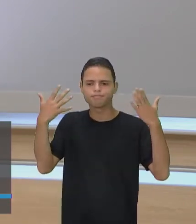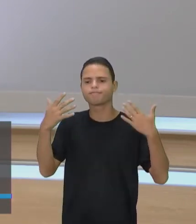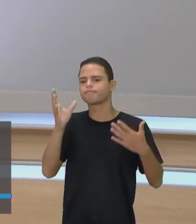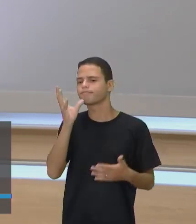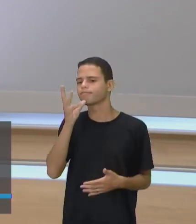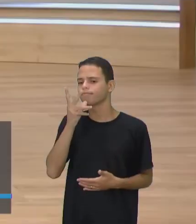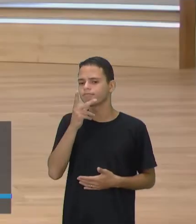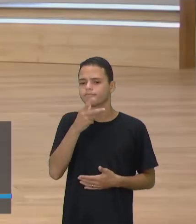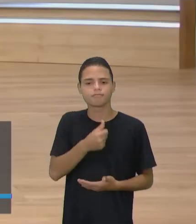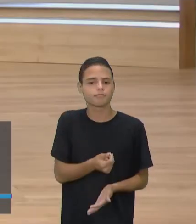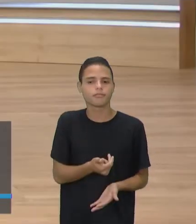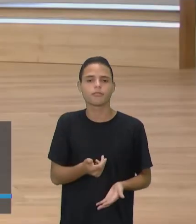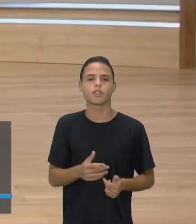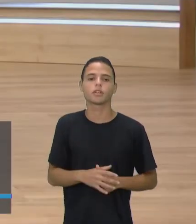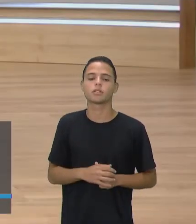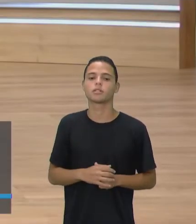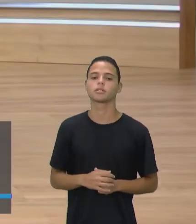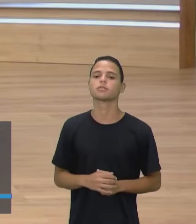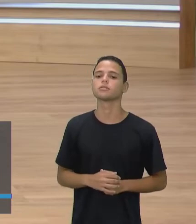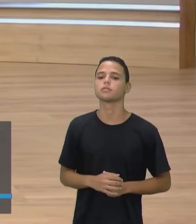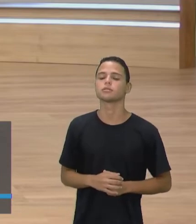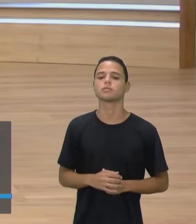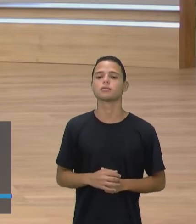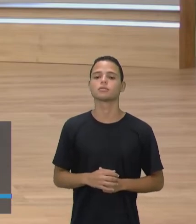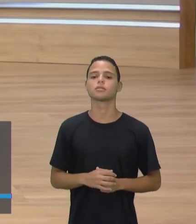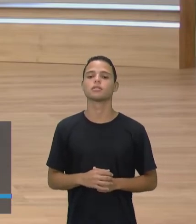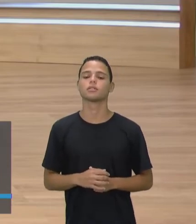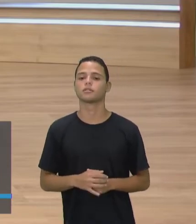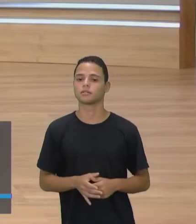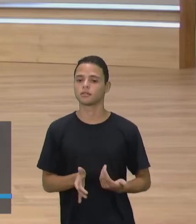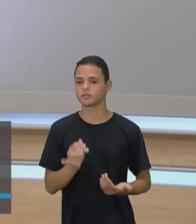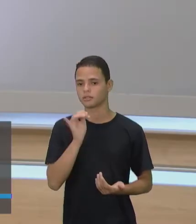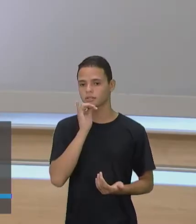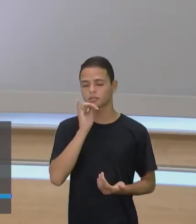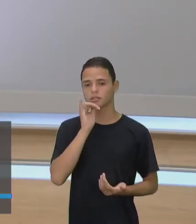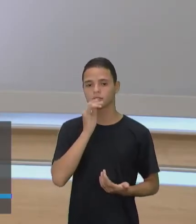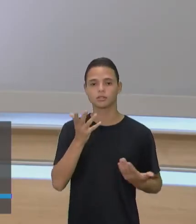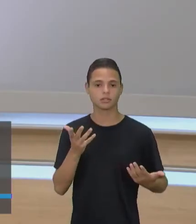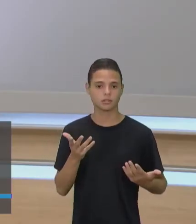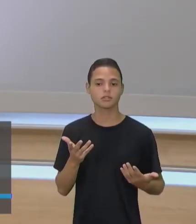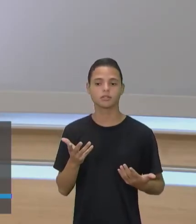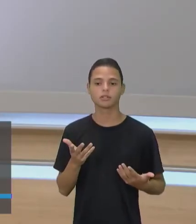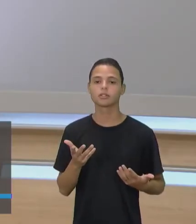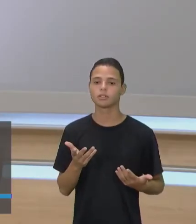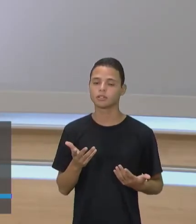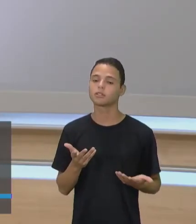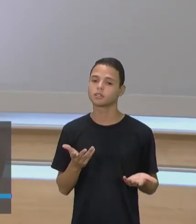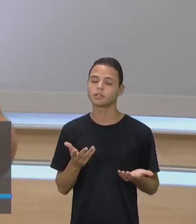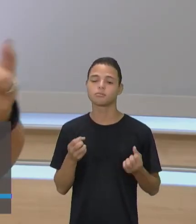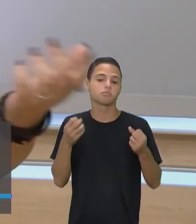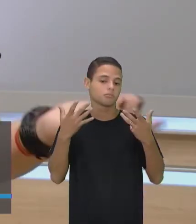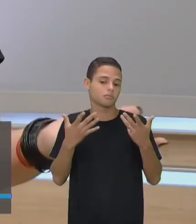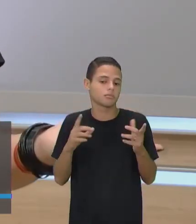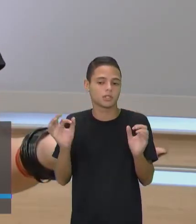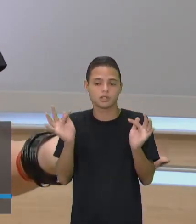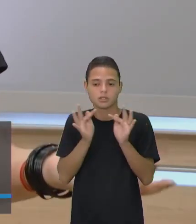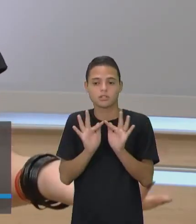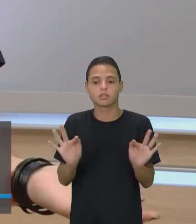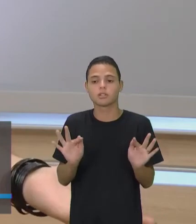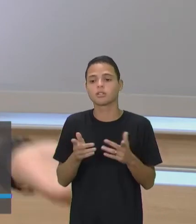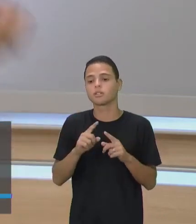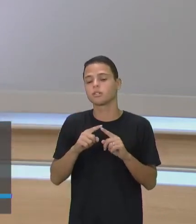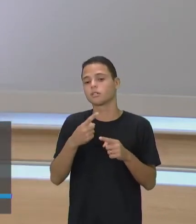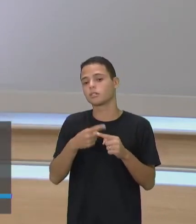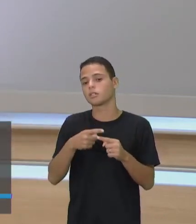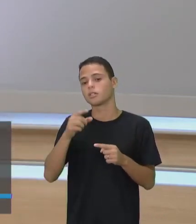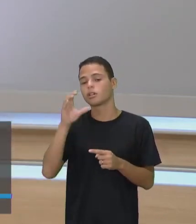ter Exatamente. chegado, né? Eu coloquei entre aspas porque eu estou falando, tipo, de maneira muito coloquial, mas assim, o verão ele